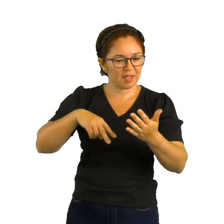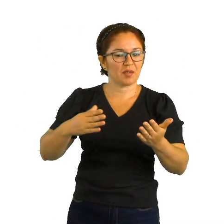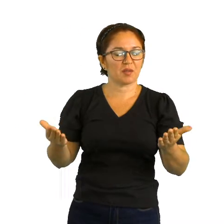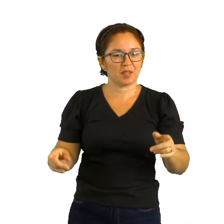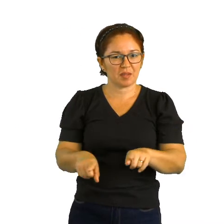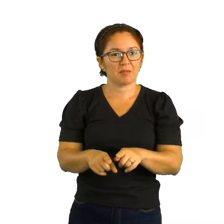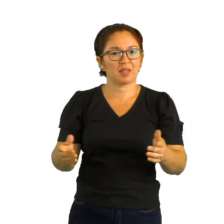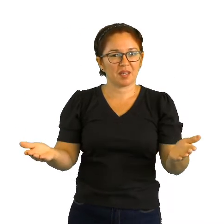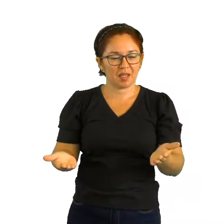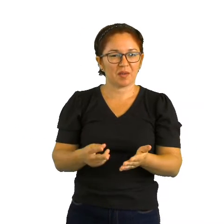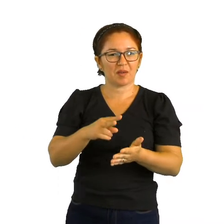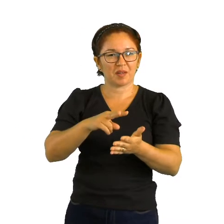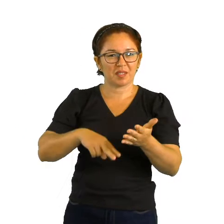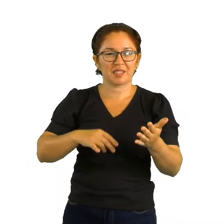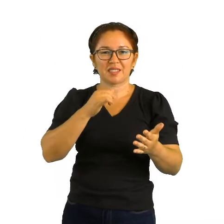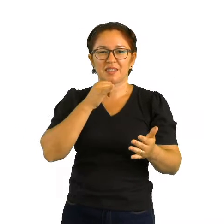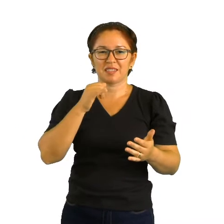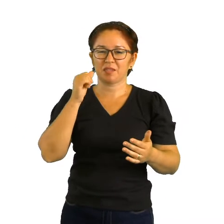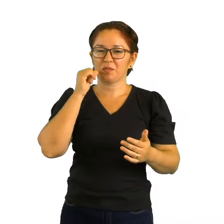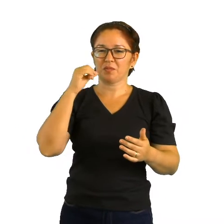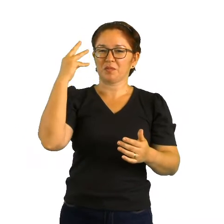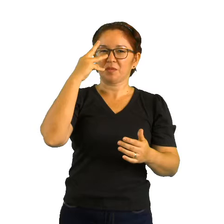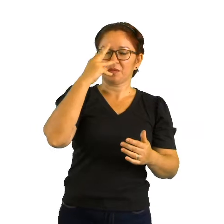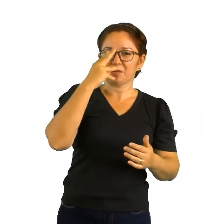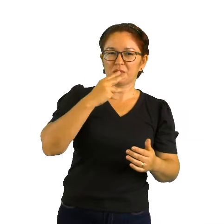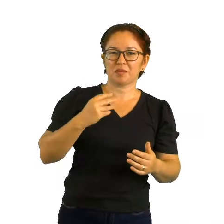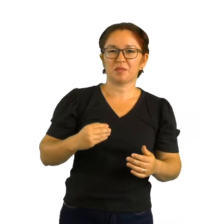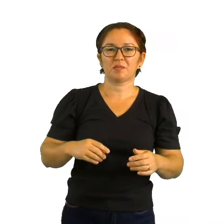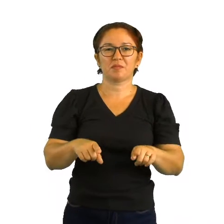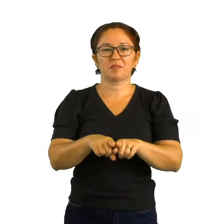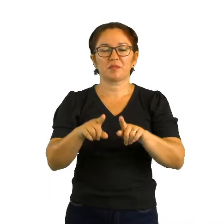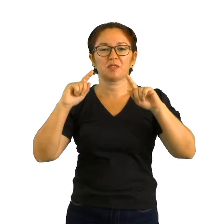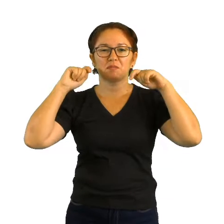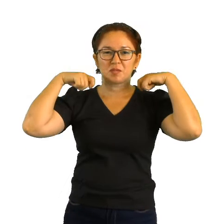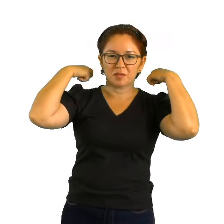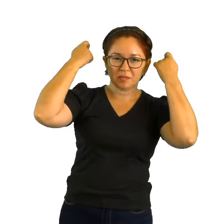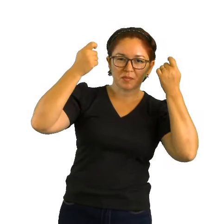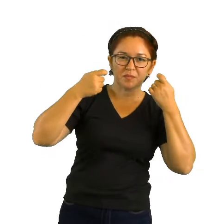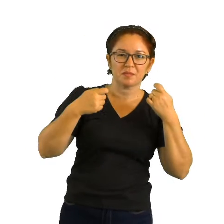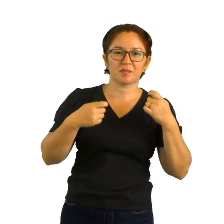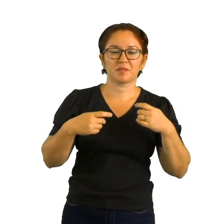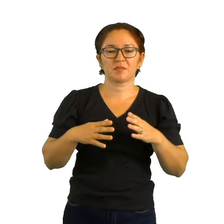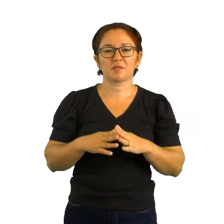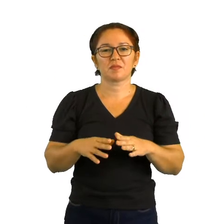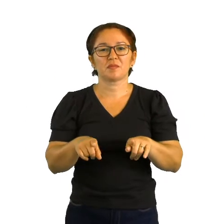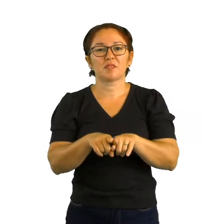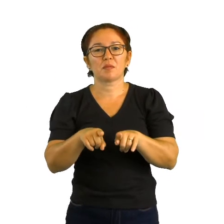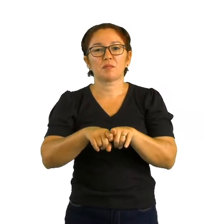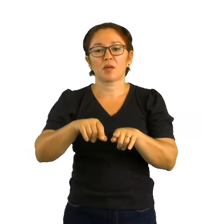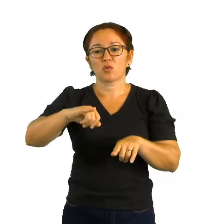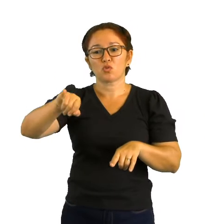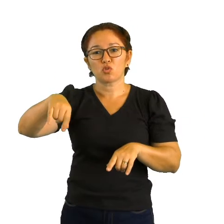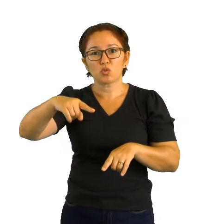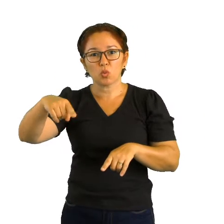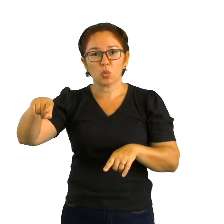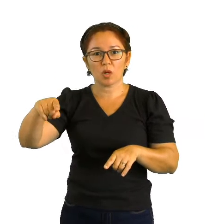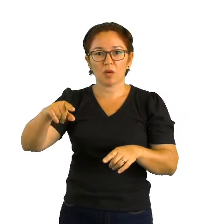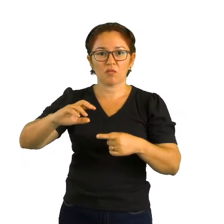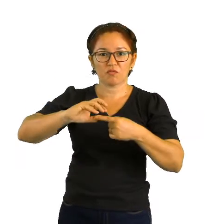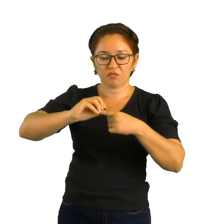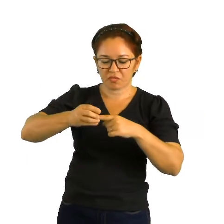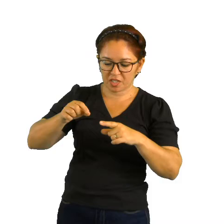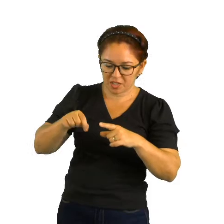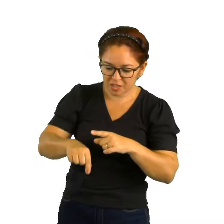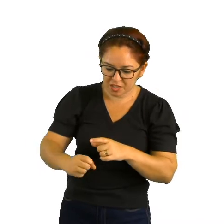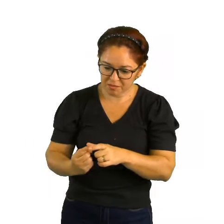Cinderela, Bela Adormecida, Chapeuzinho Vermelho, João e o Pé de Feijão,